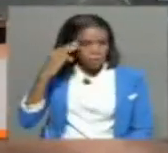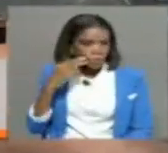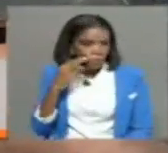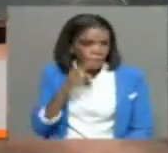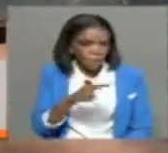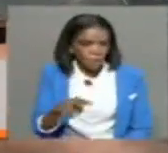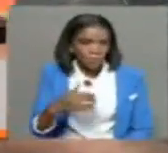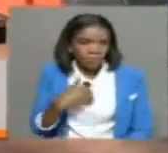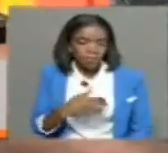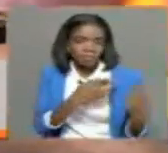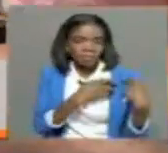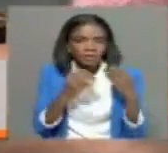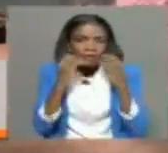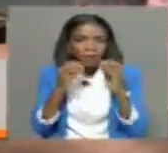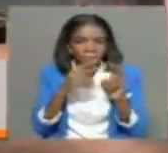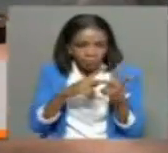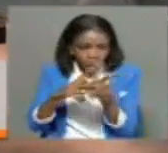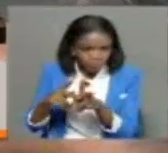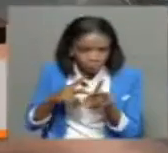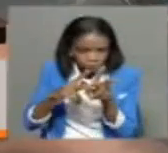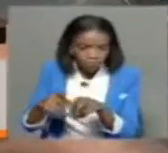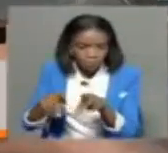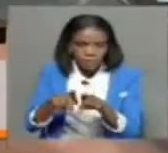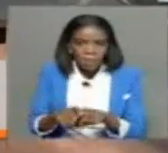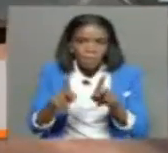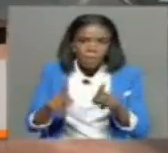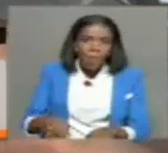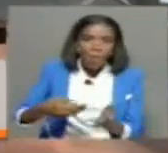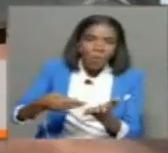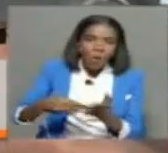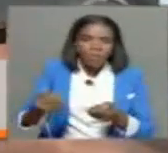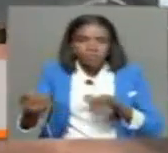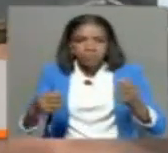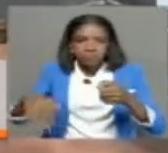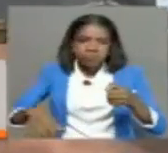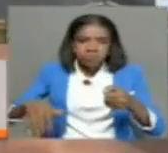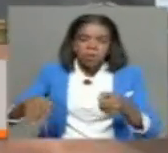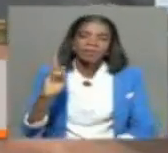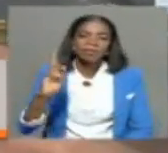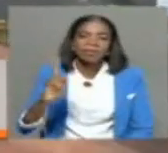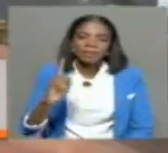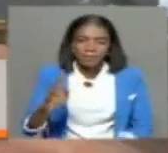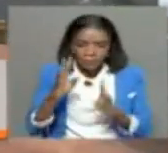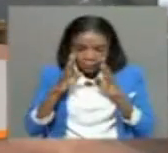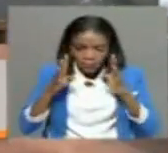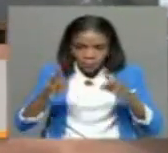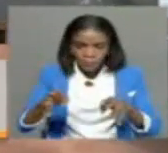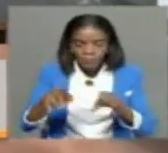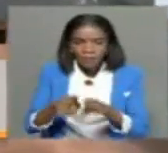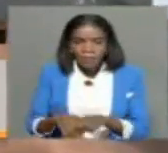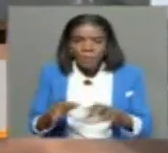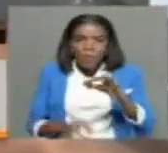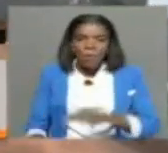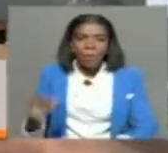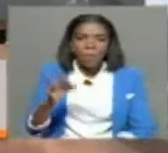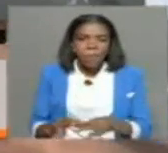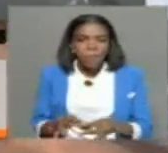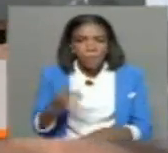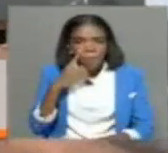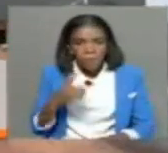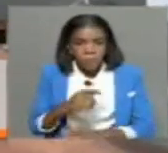ver os condutores ou as pessoas que vão manusear esses equipamentos, terem alguma atenção com a questão